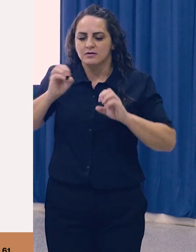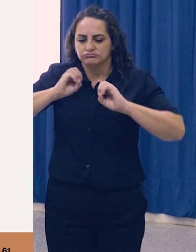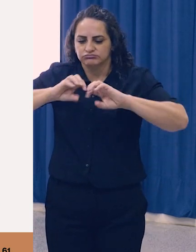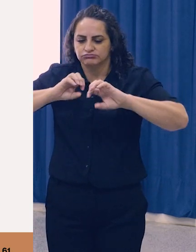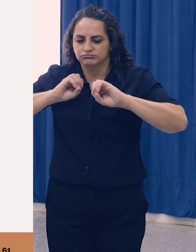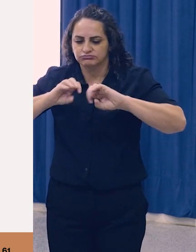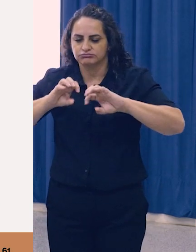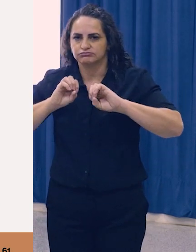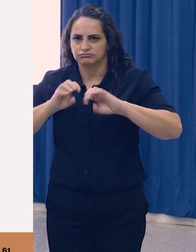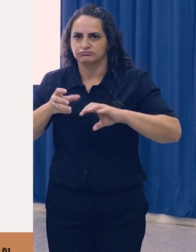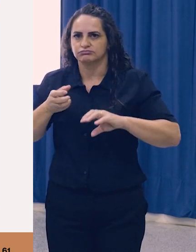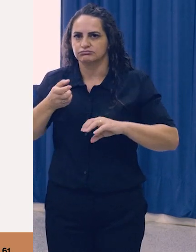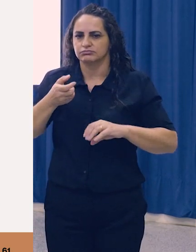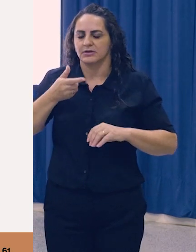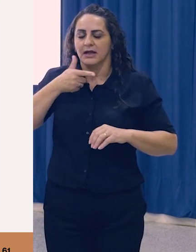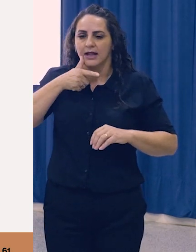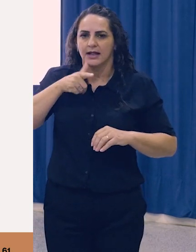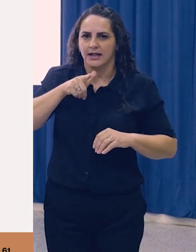né?